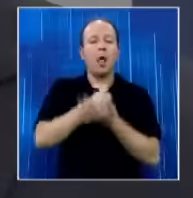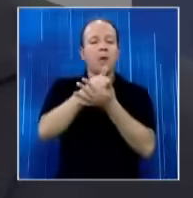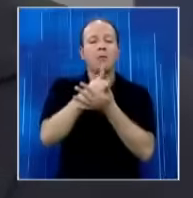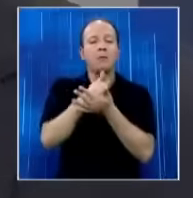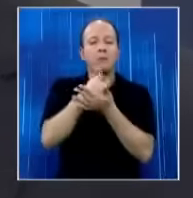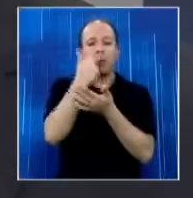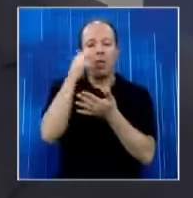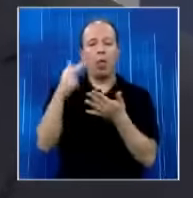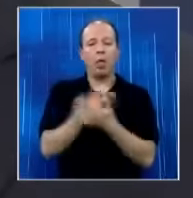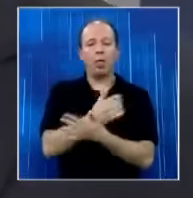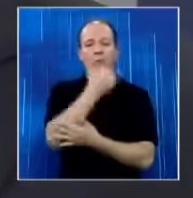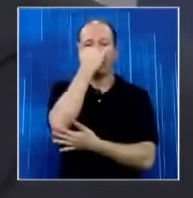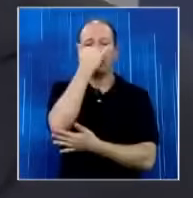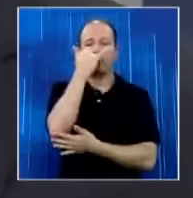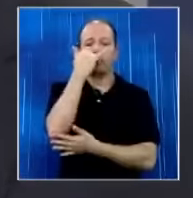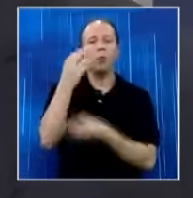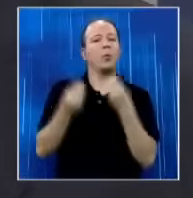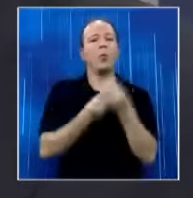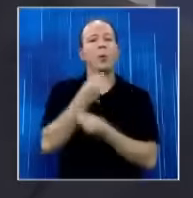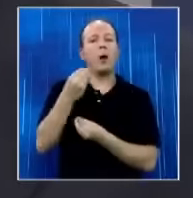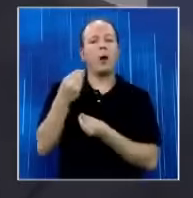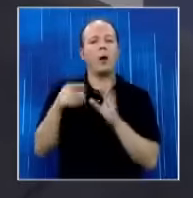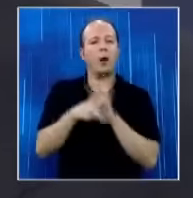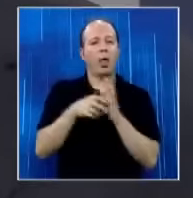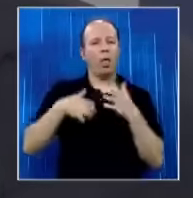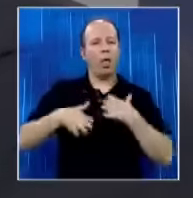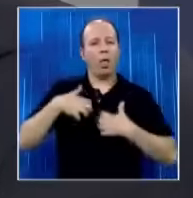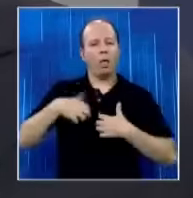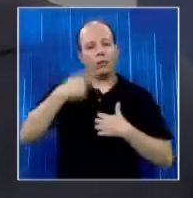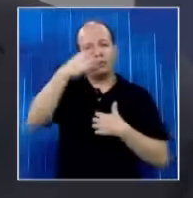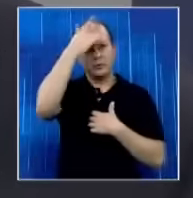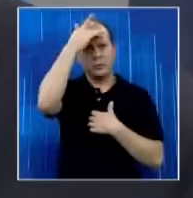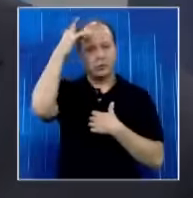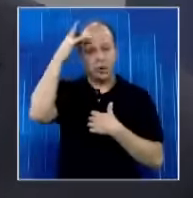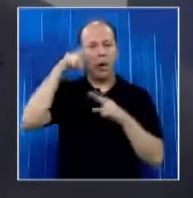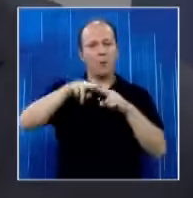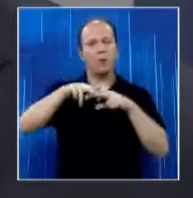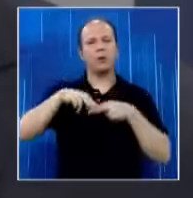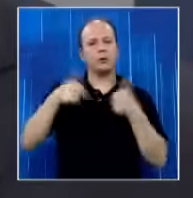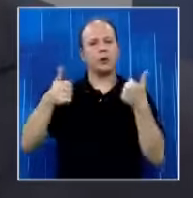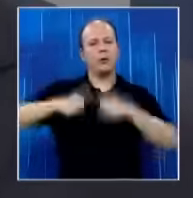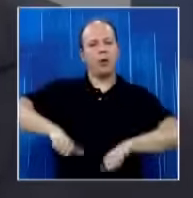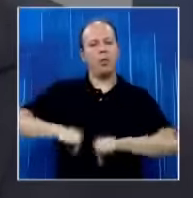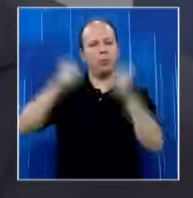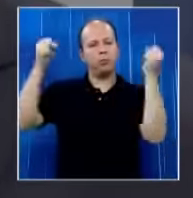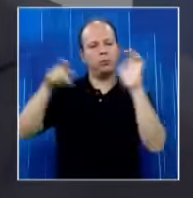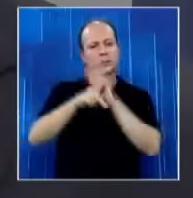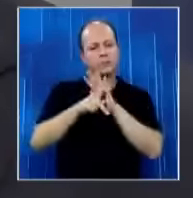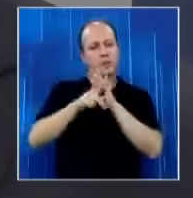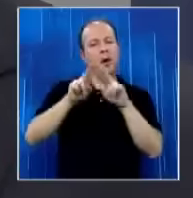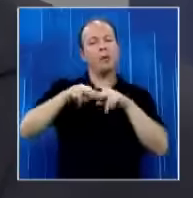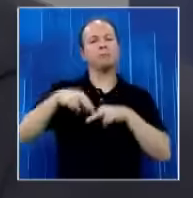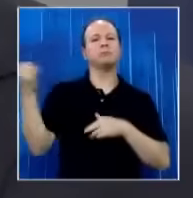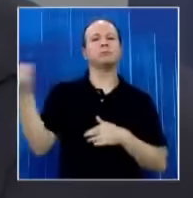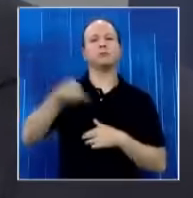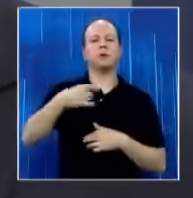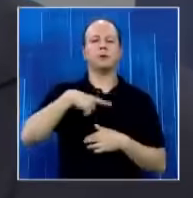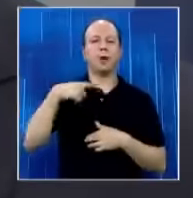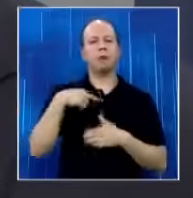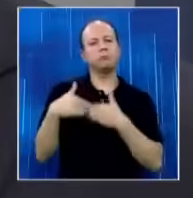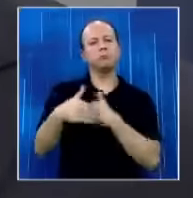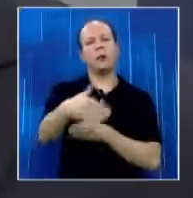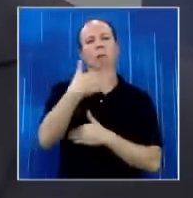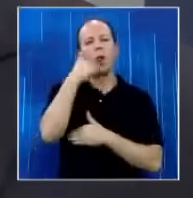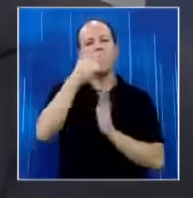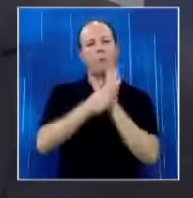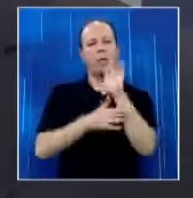cidadão a um equívoco, a um engano. Nós vamos frustrar as pessoas. Nós temos que derrotar essa emenda, aí sim, cada um de nós vai poder executar